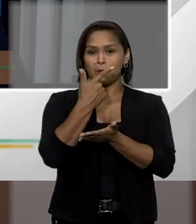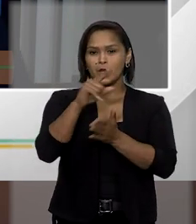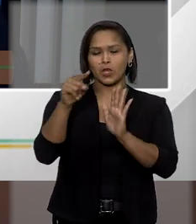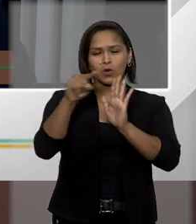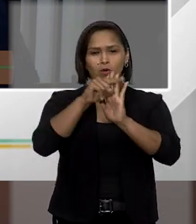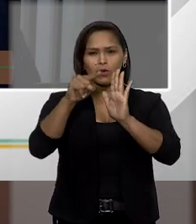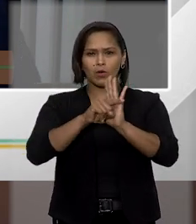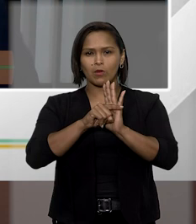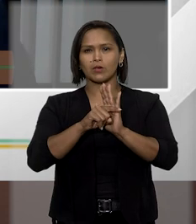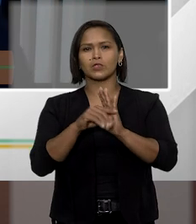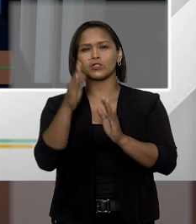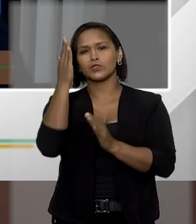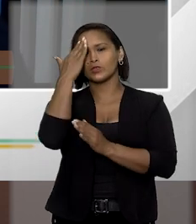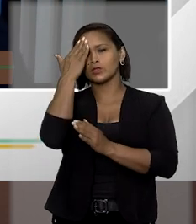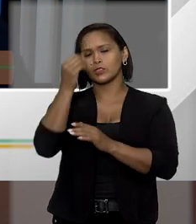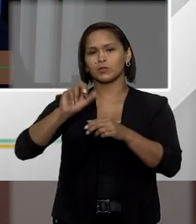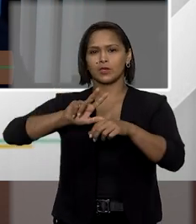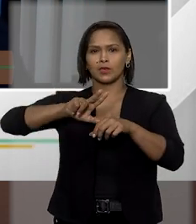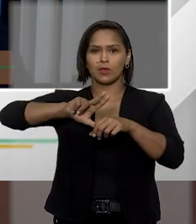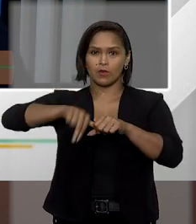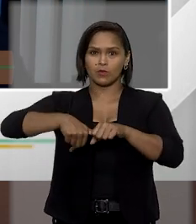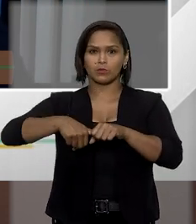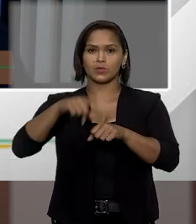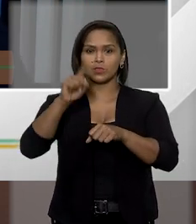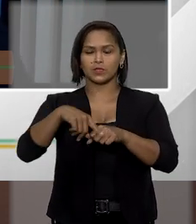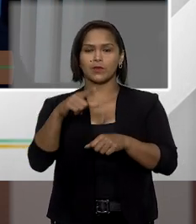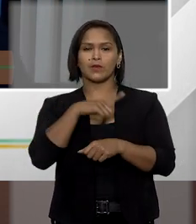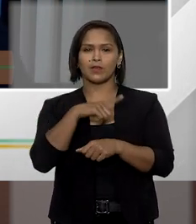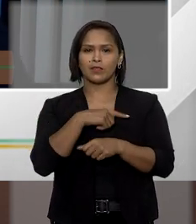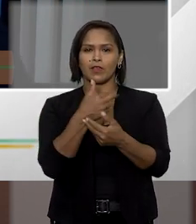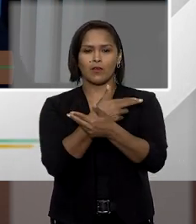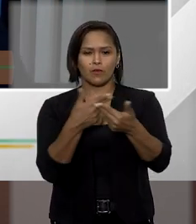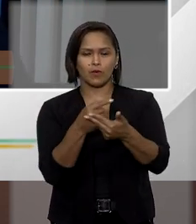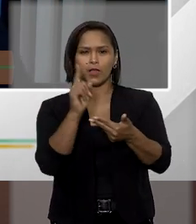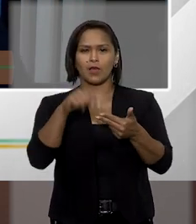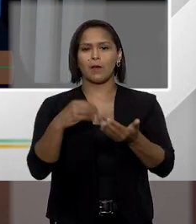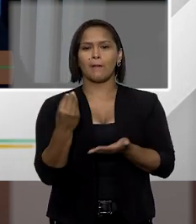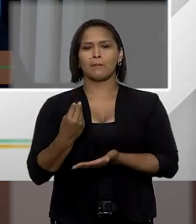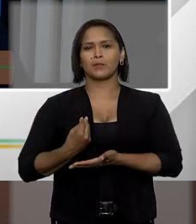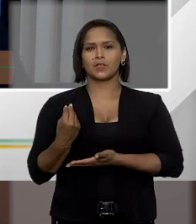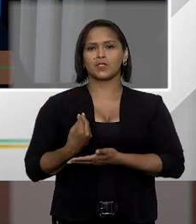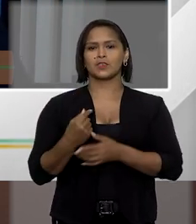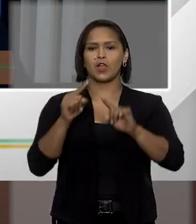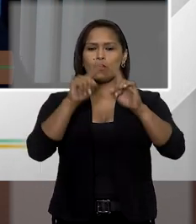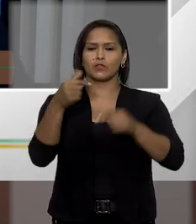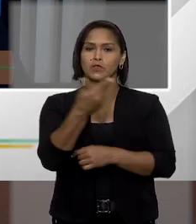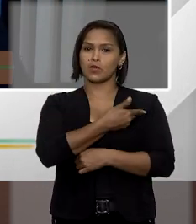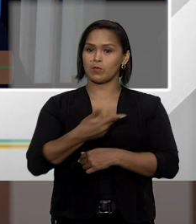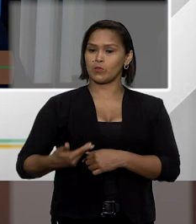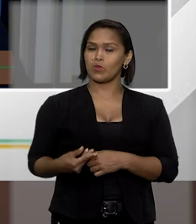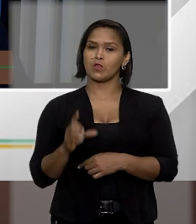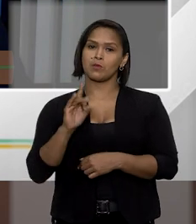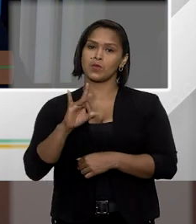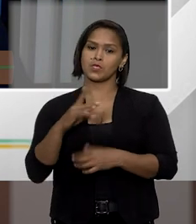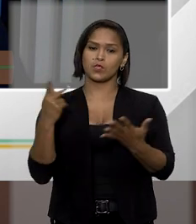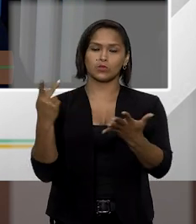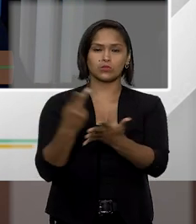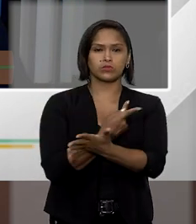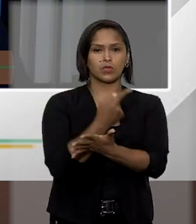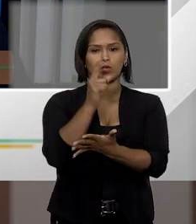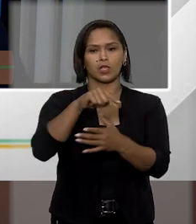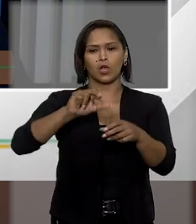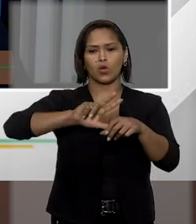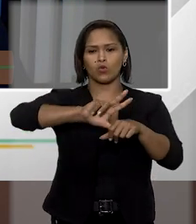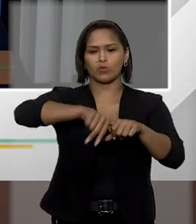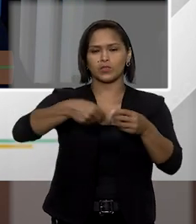de uma constatação de que a corrupção, ela conta, evidentemente, sempre com a presença de um funcionário público, mas ela só roda, essa engrenagem